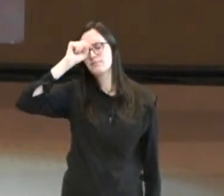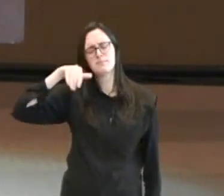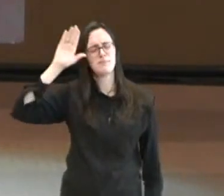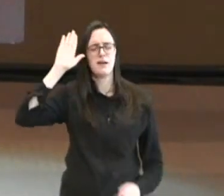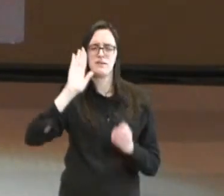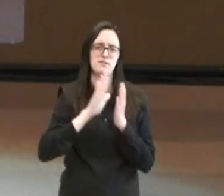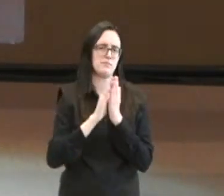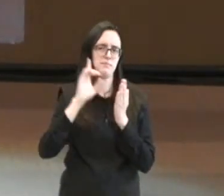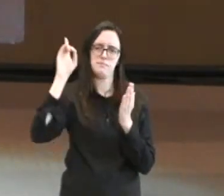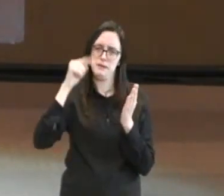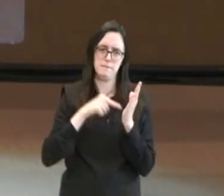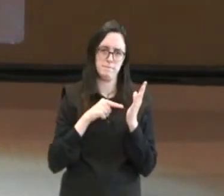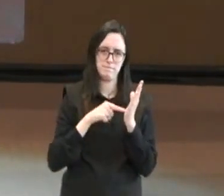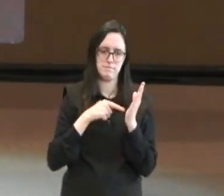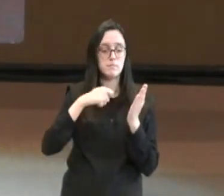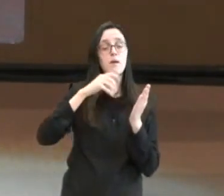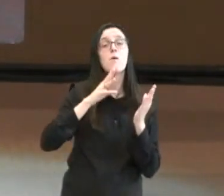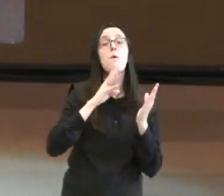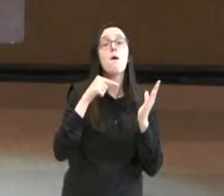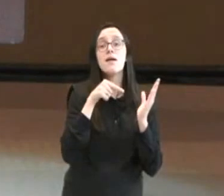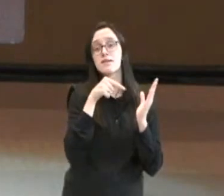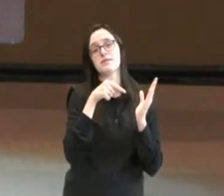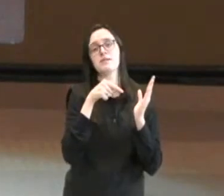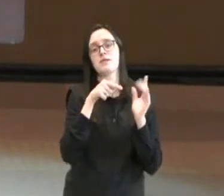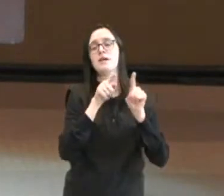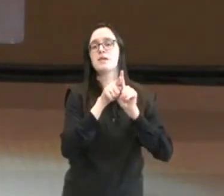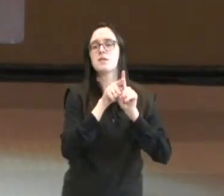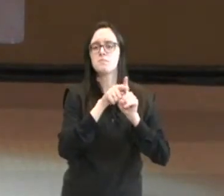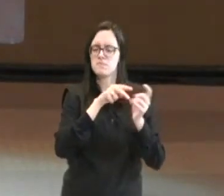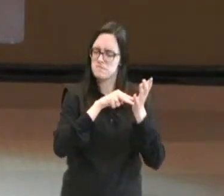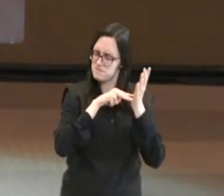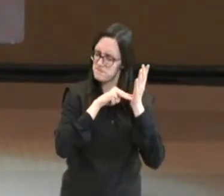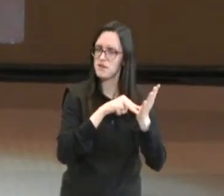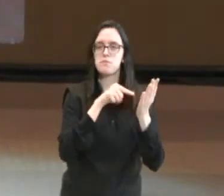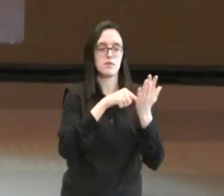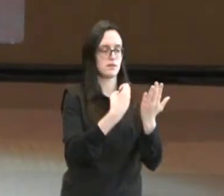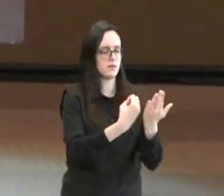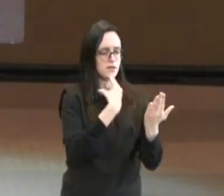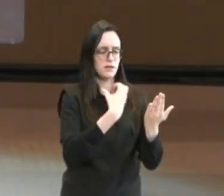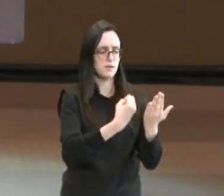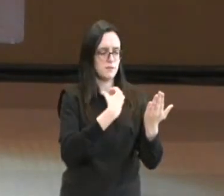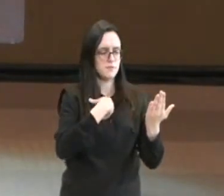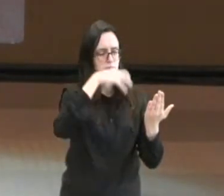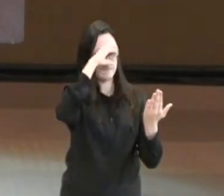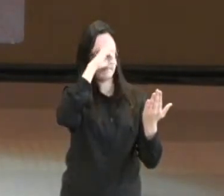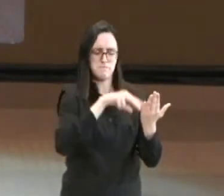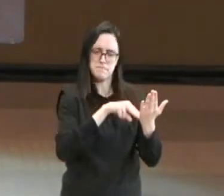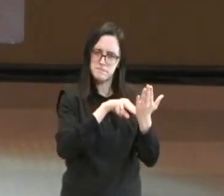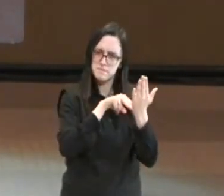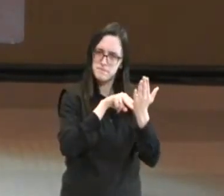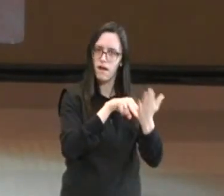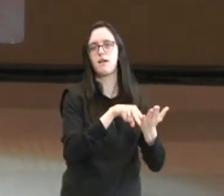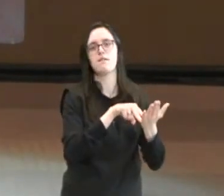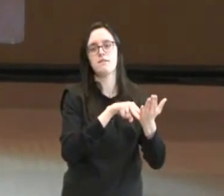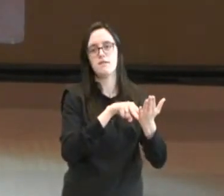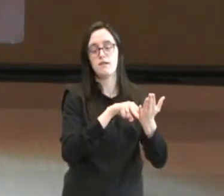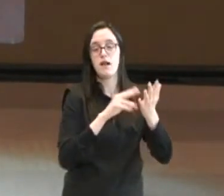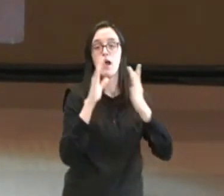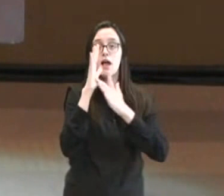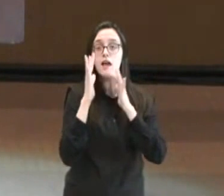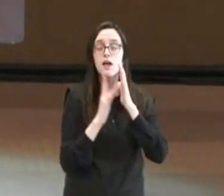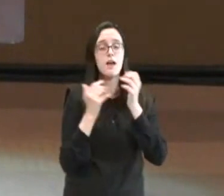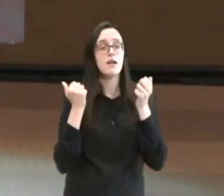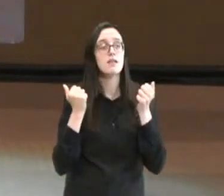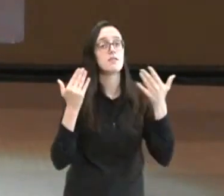palavra e de permanecer firme naquilo que a palavra ensina, que Jesus